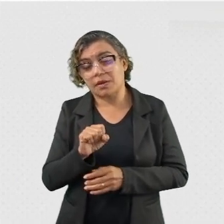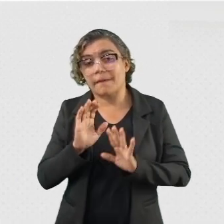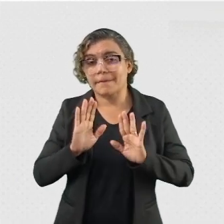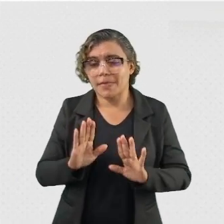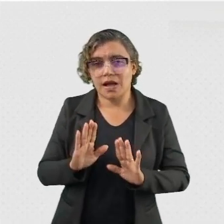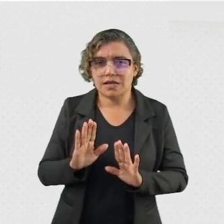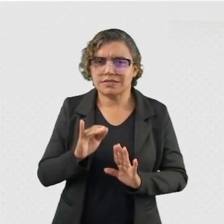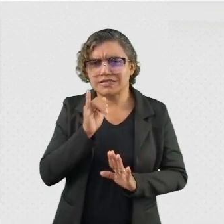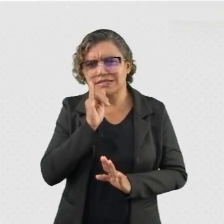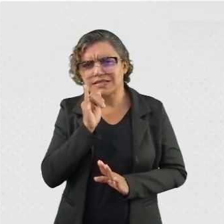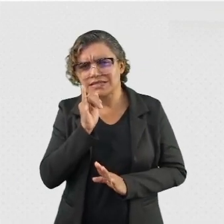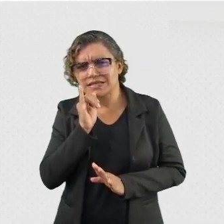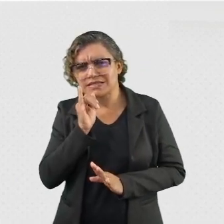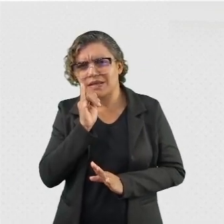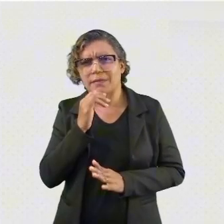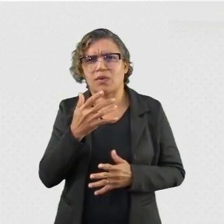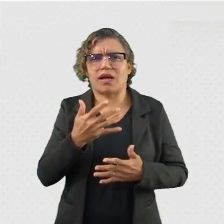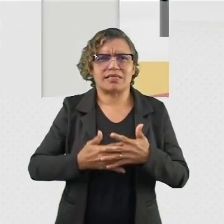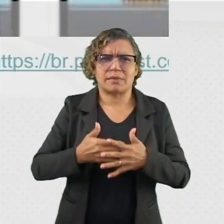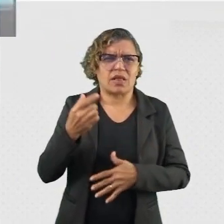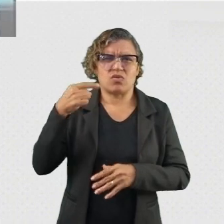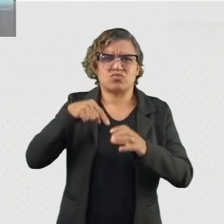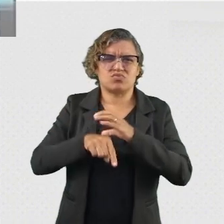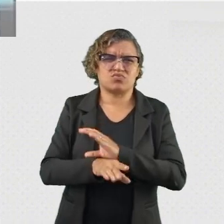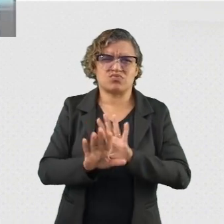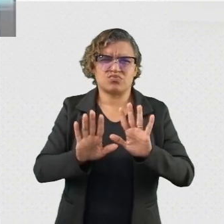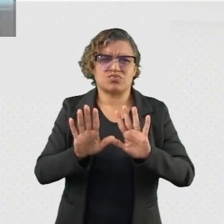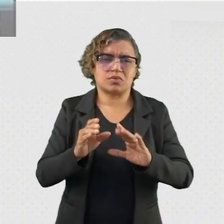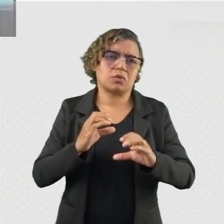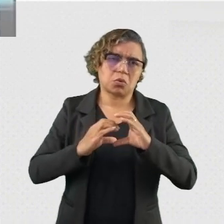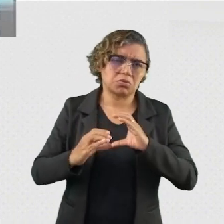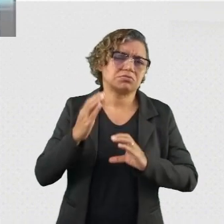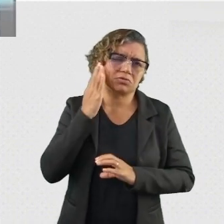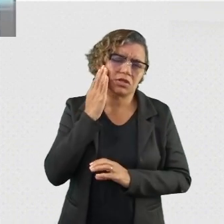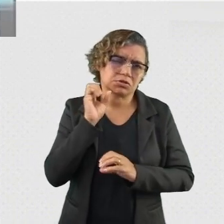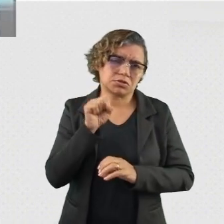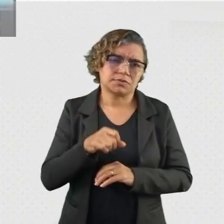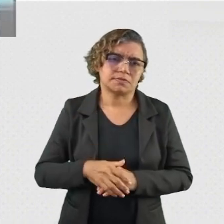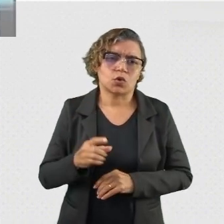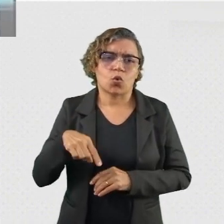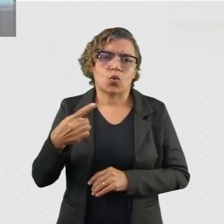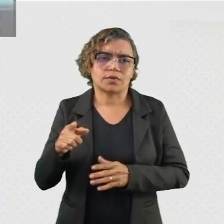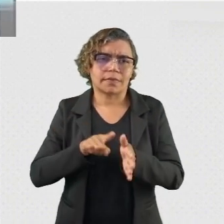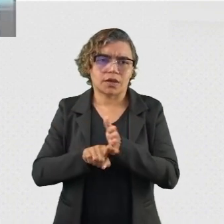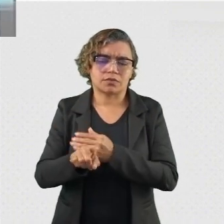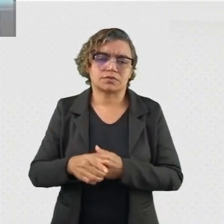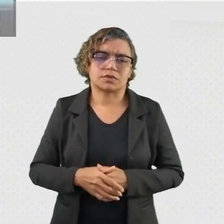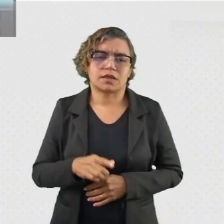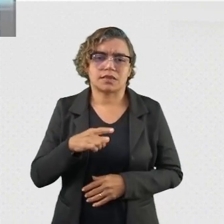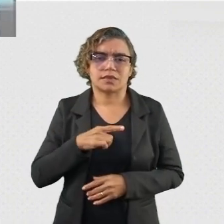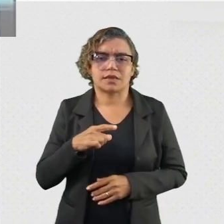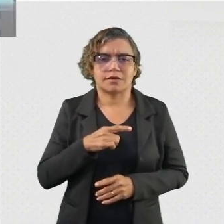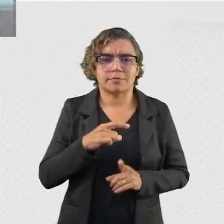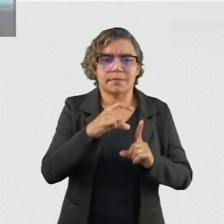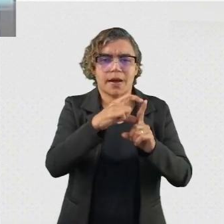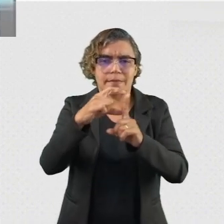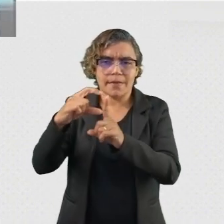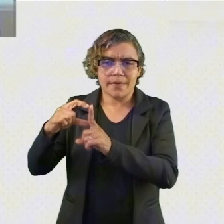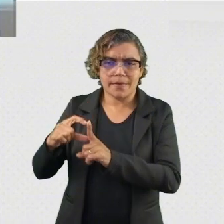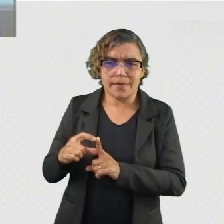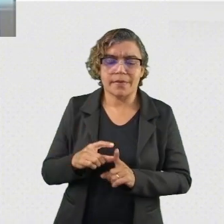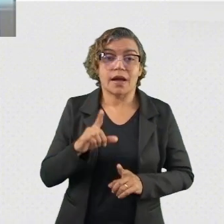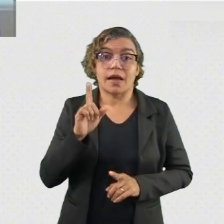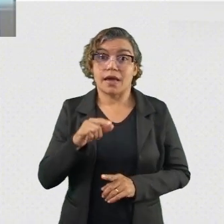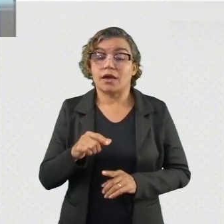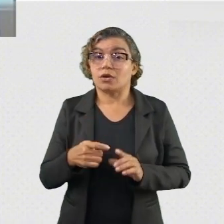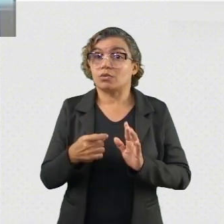vai necessariamente comprometer a questão da comunicação, certinho? Próxima pergunta tem um cartoon. O cartoon é um